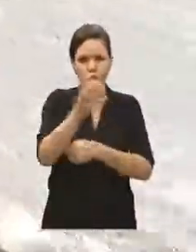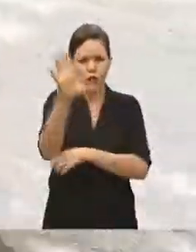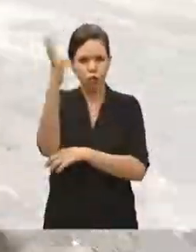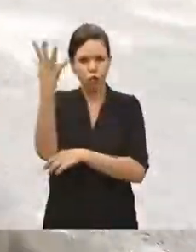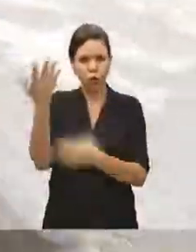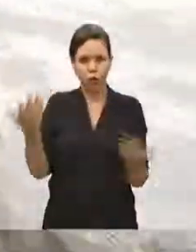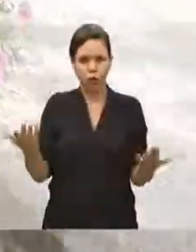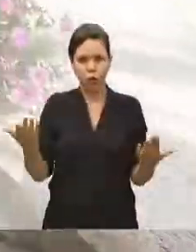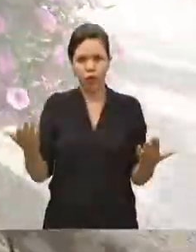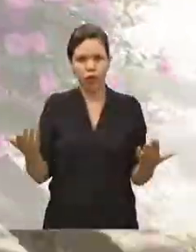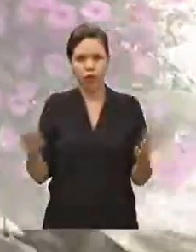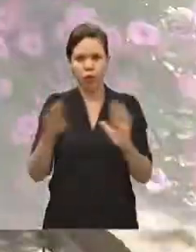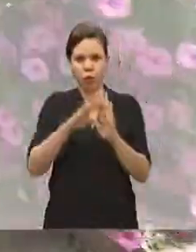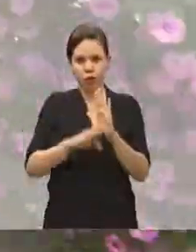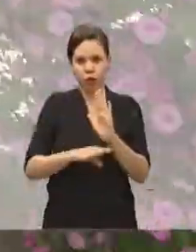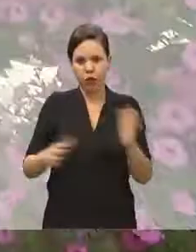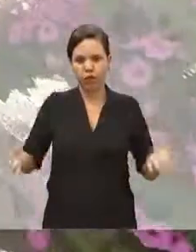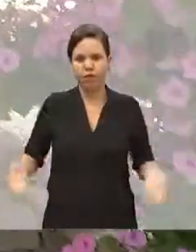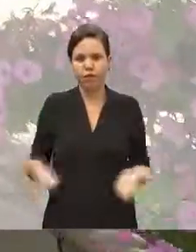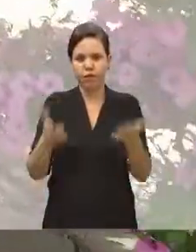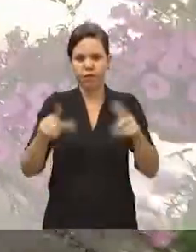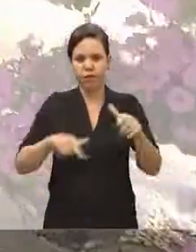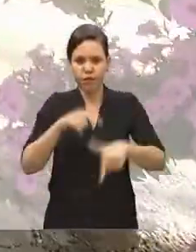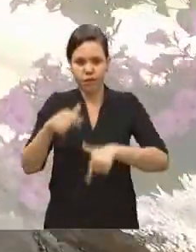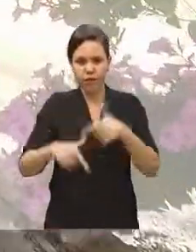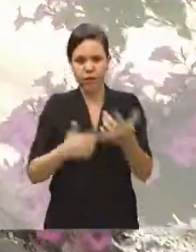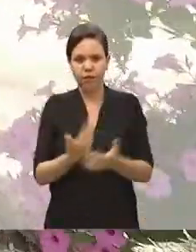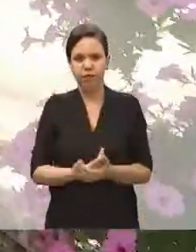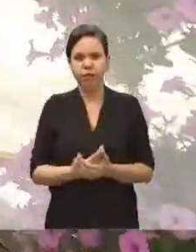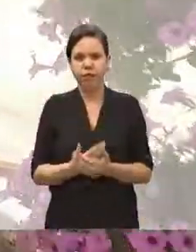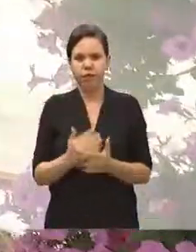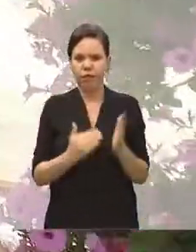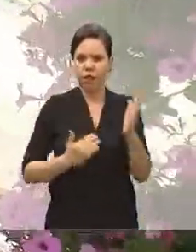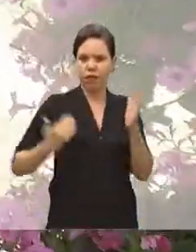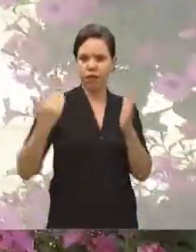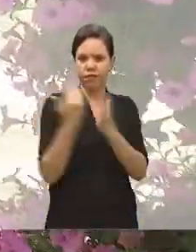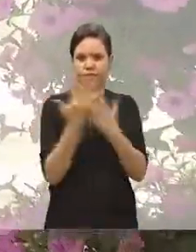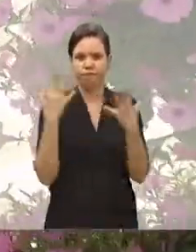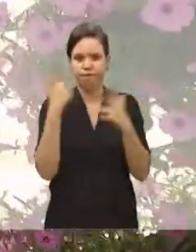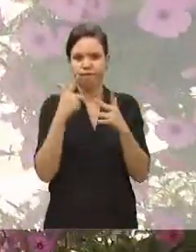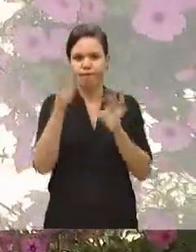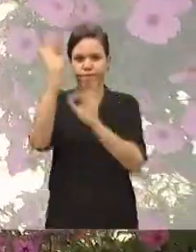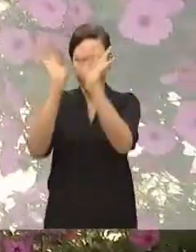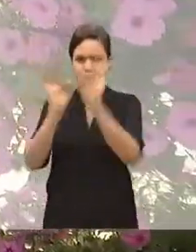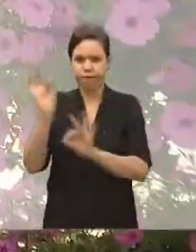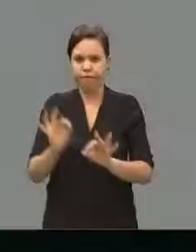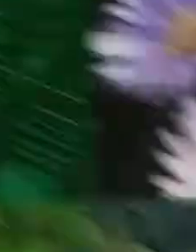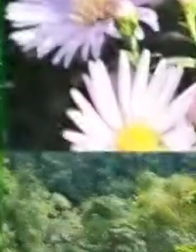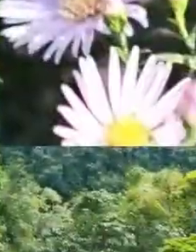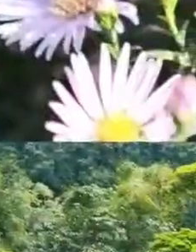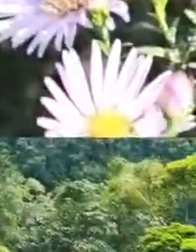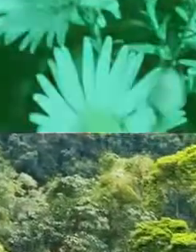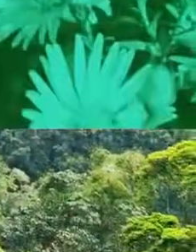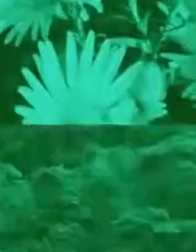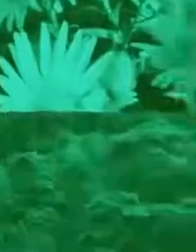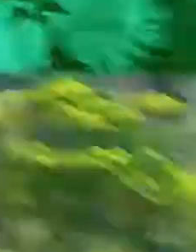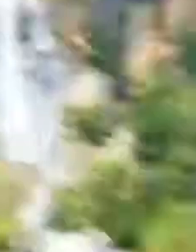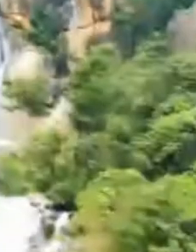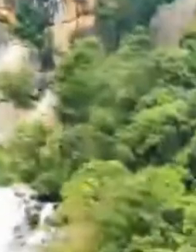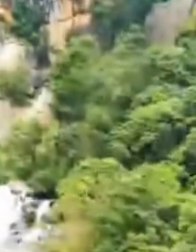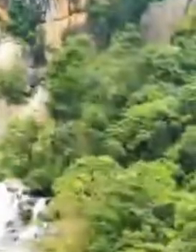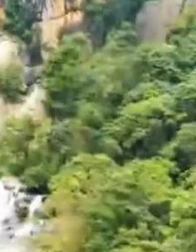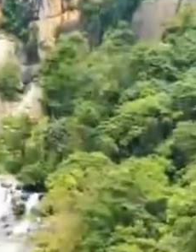Meu Ambiente de hoje traz iniciativas que vão muito além da beleza na decoração.